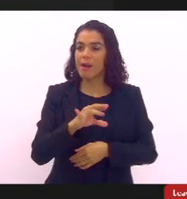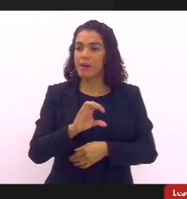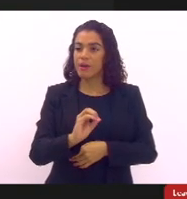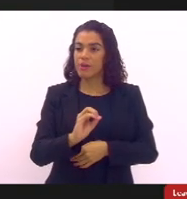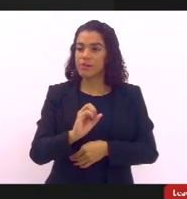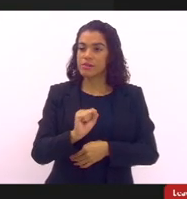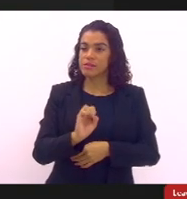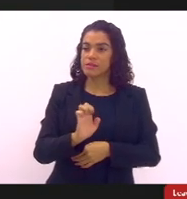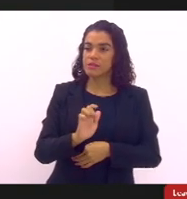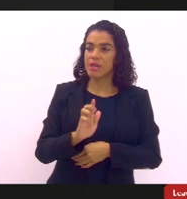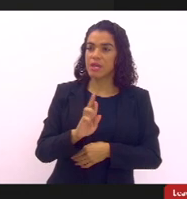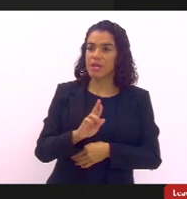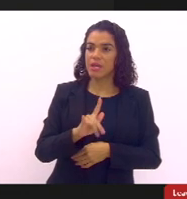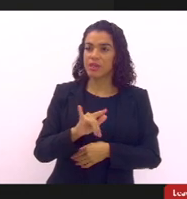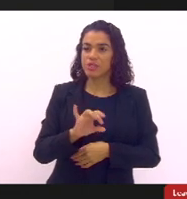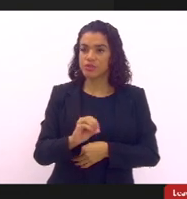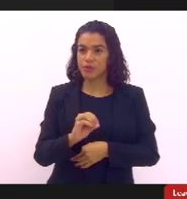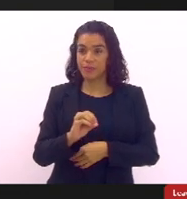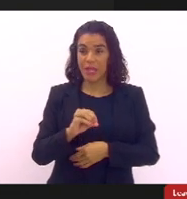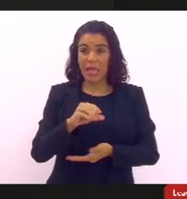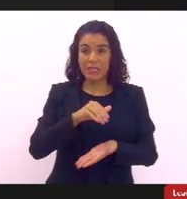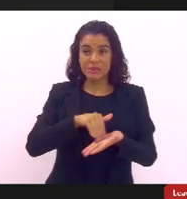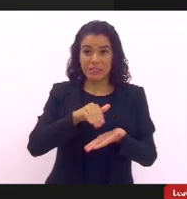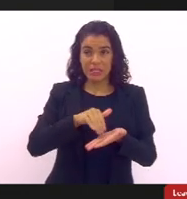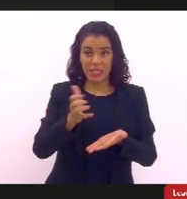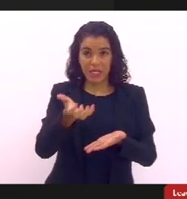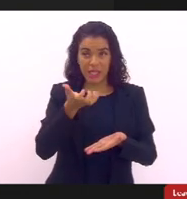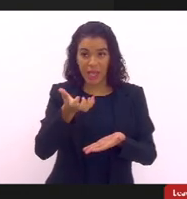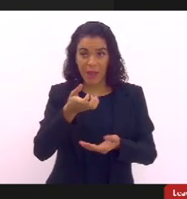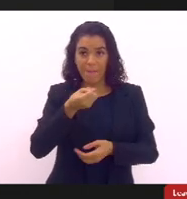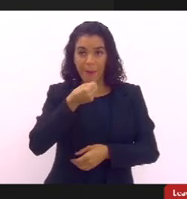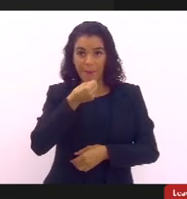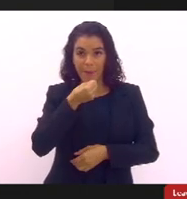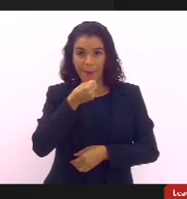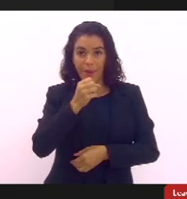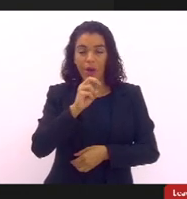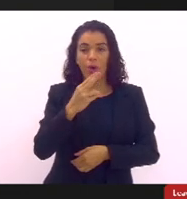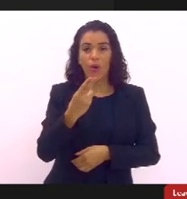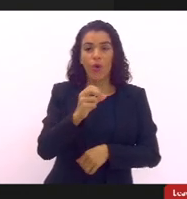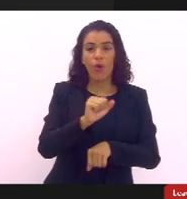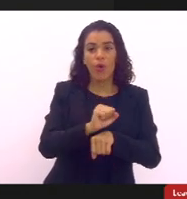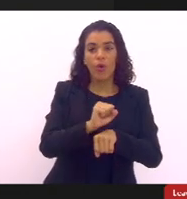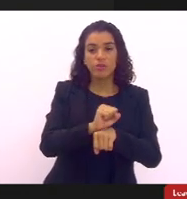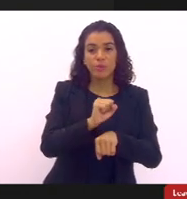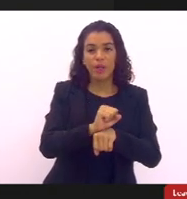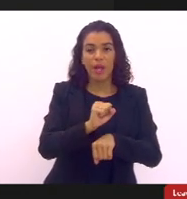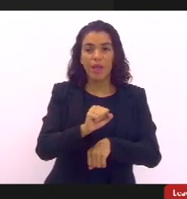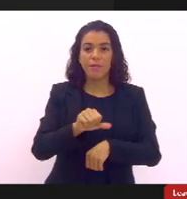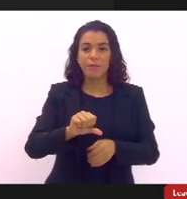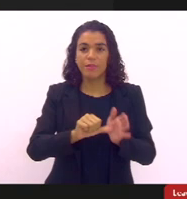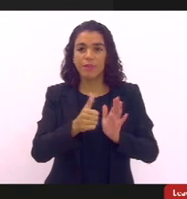se a secretaria prefere falar em primeiro lugar ou ouvir primeiro a SEAP.